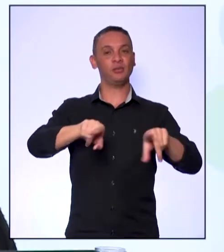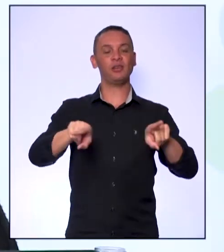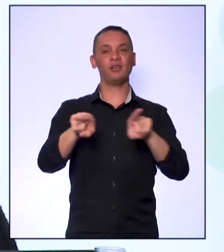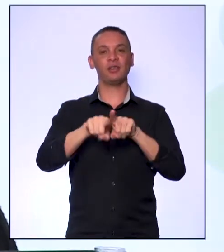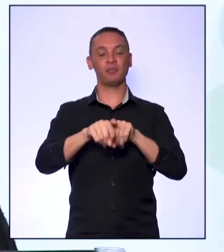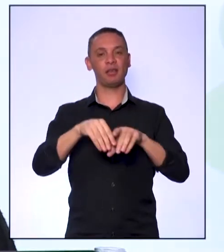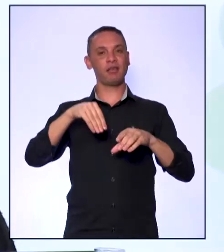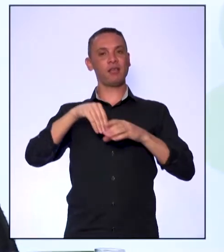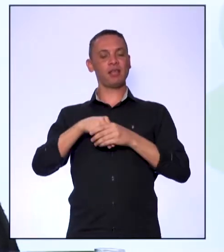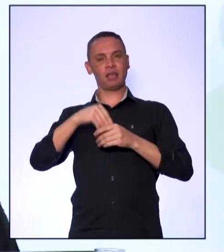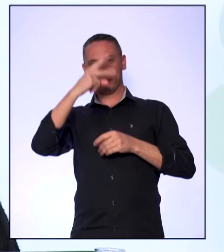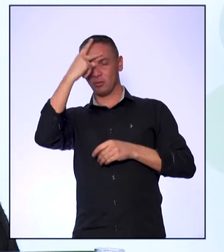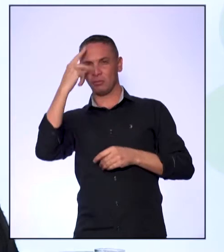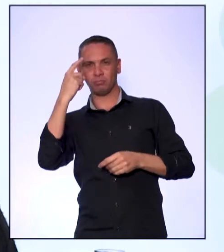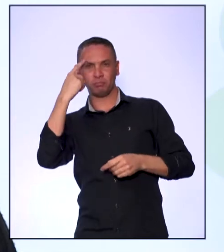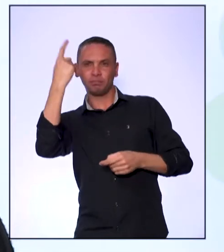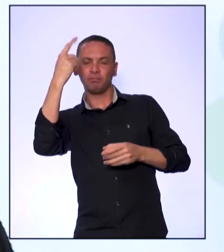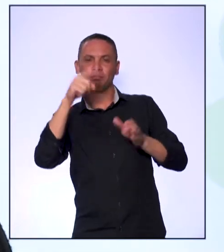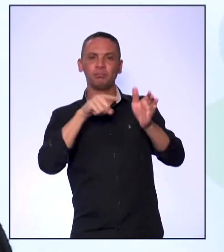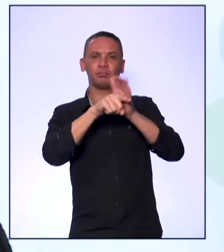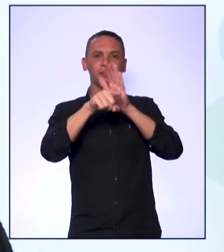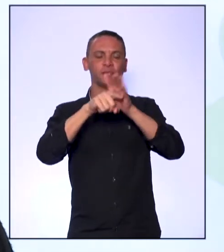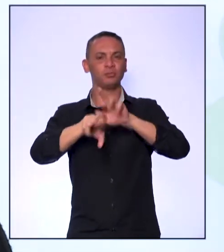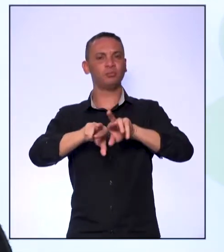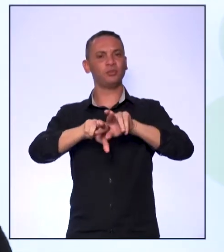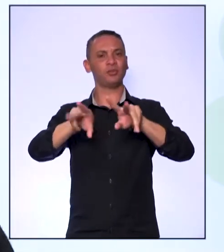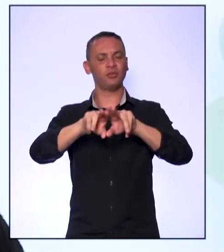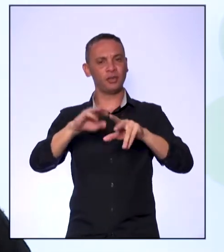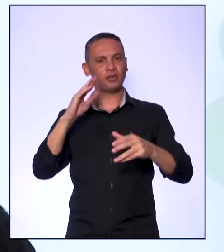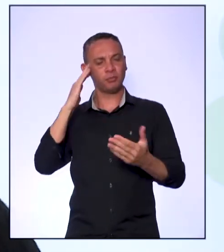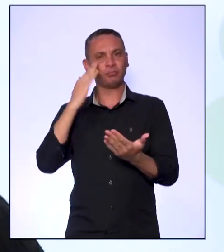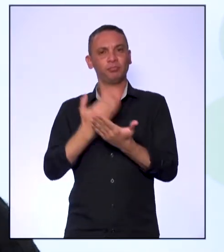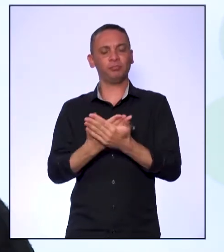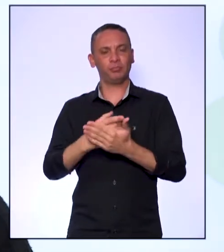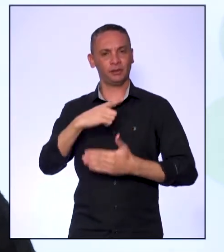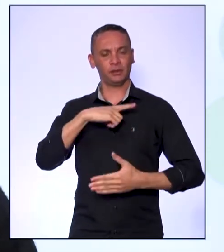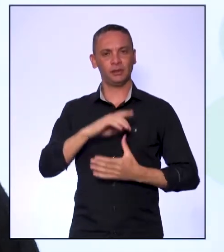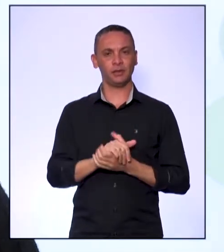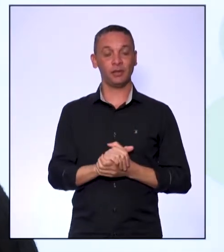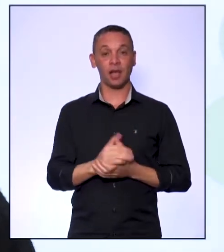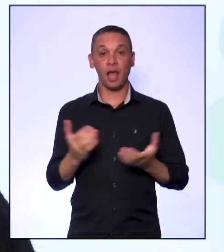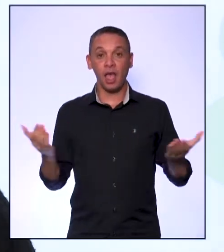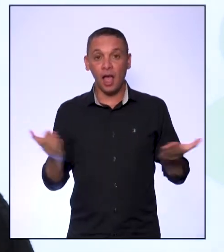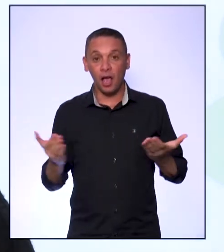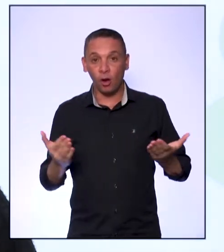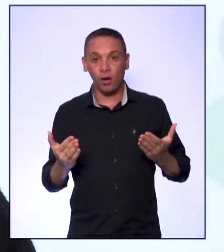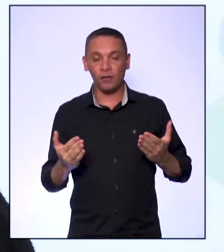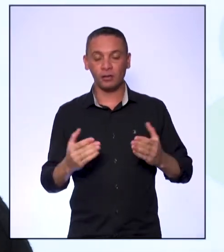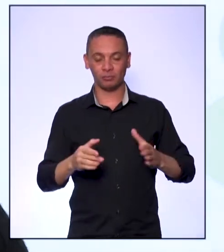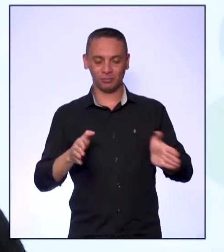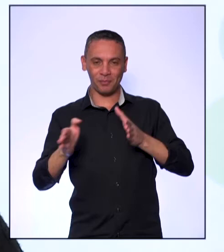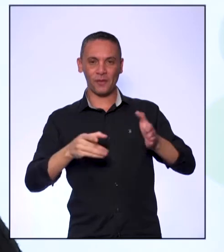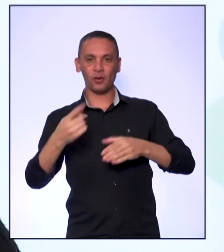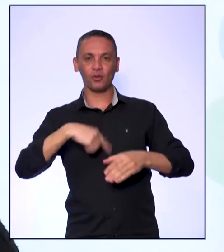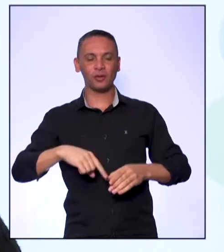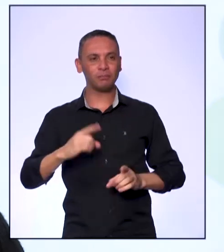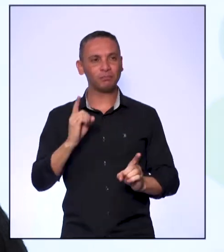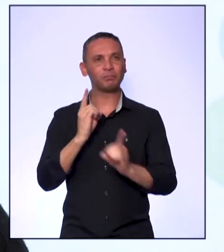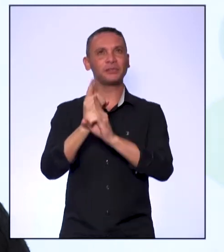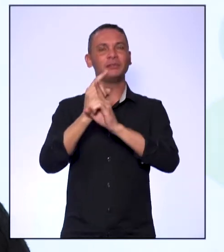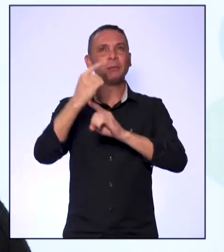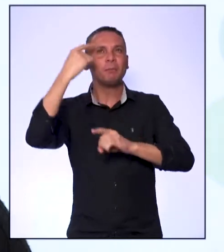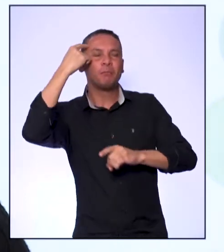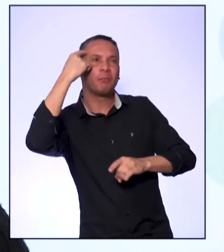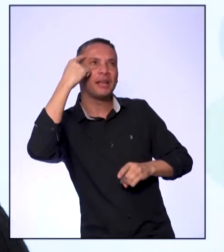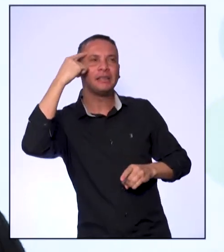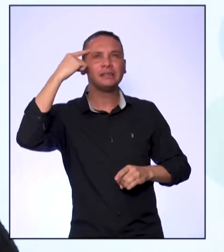mim algumas perguntas que são contrárias àquilo que eu acredito. Então, esse momento, talvez, que nós vivemos, é um momento da gente encontrar o contraditório. Não